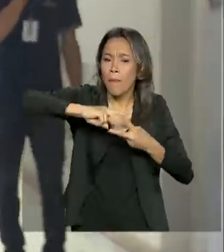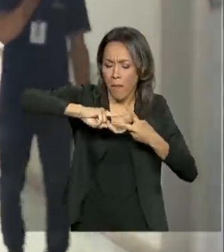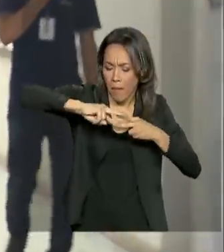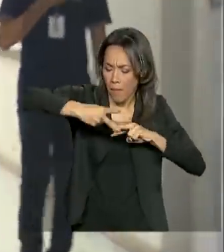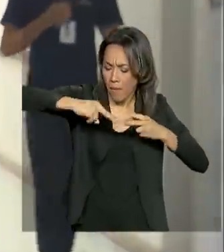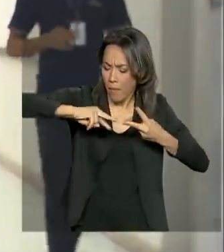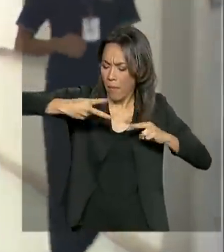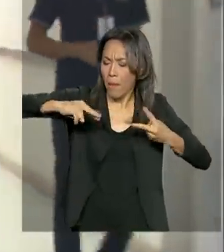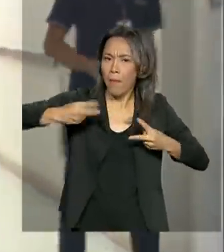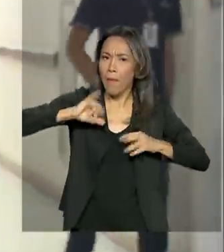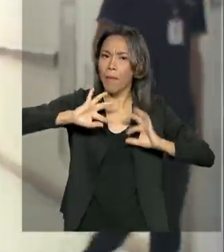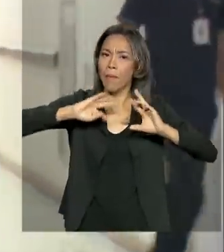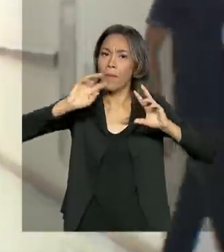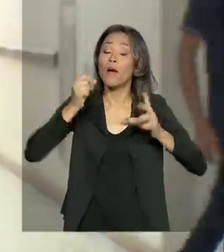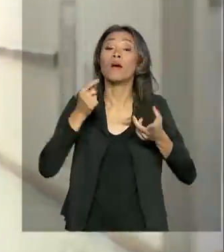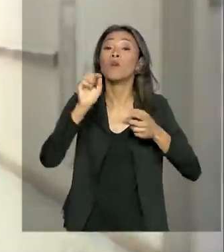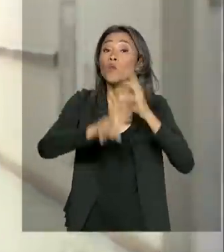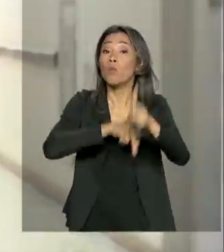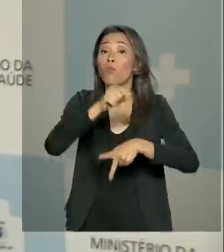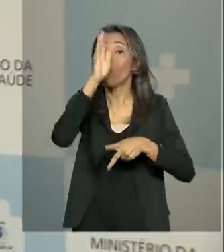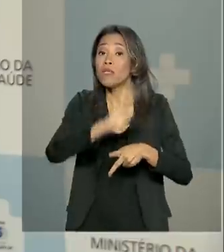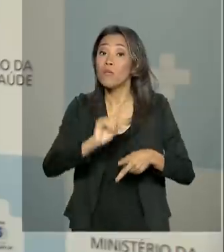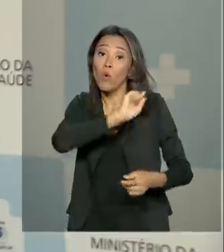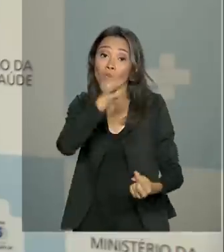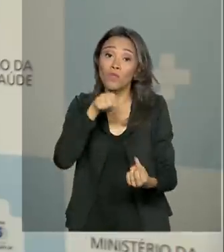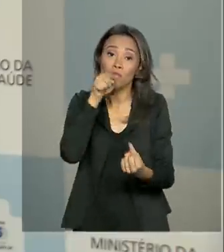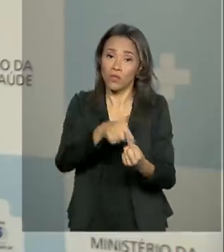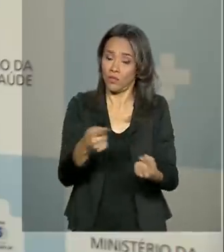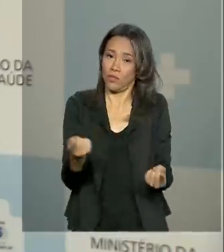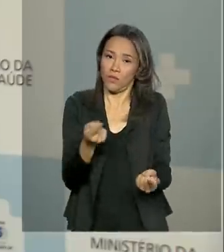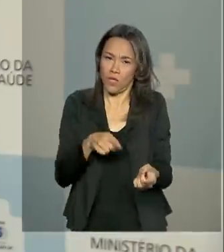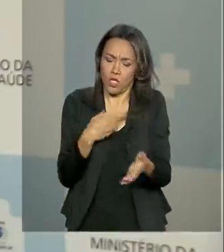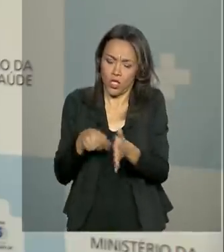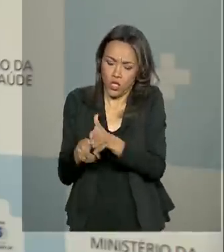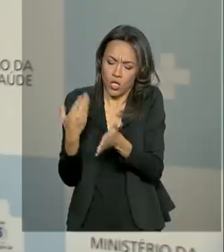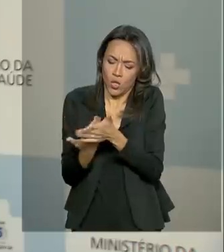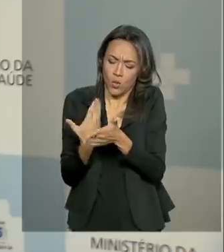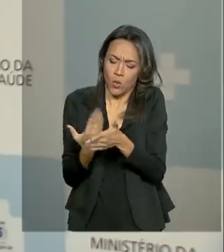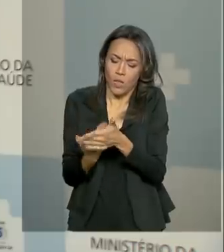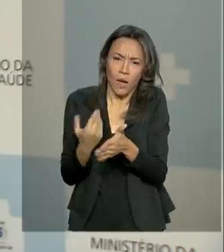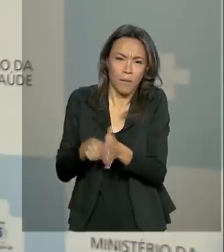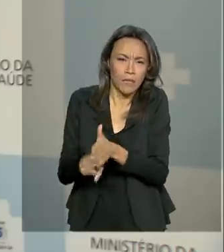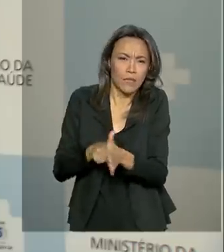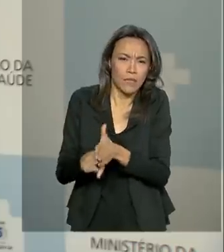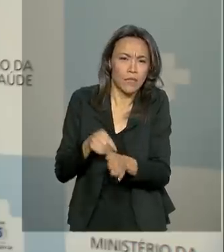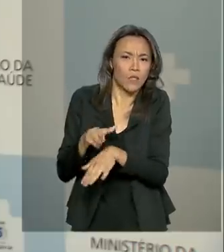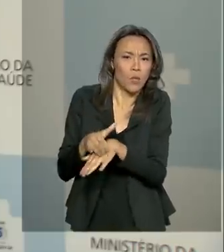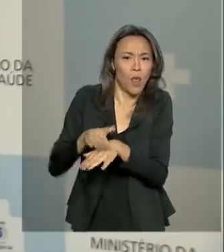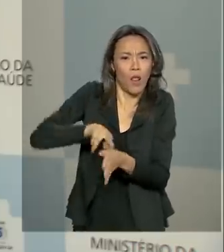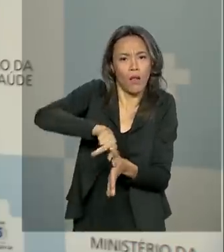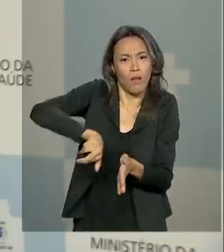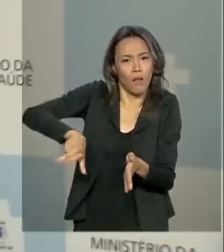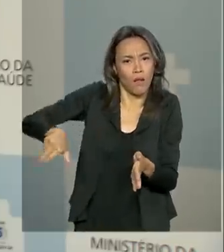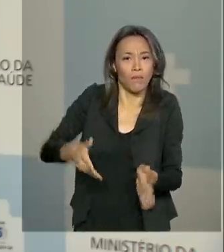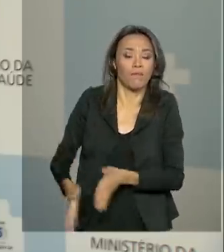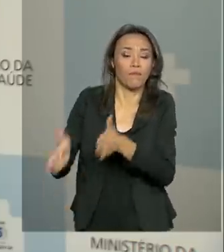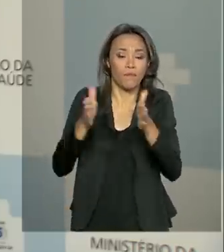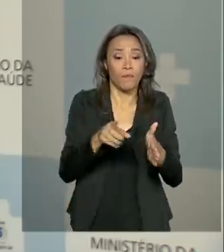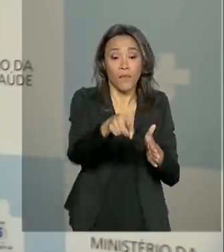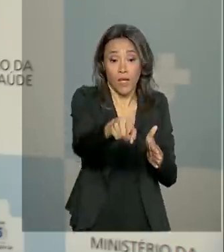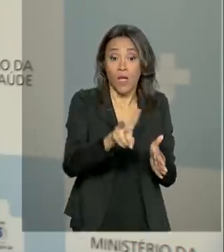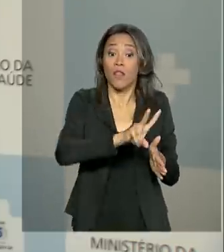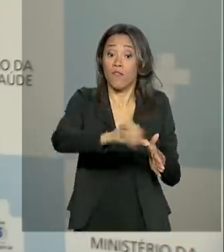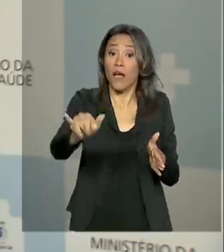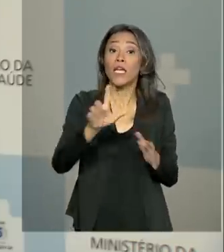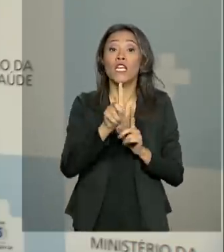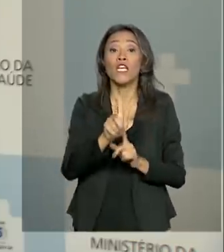na investigação e no tratamento de doenças. A gente espera em janeiro, fevereiro, já lançar um Instituto Brasileiro de Genética,